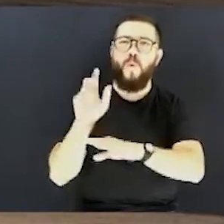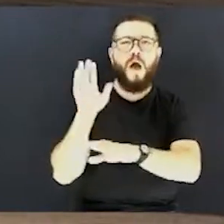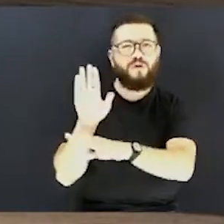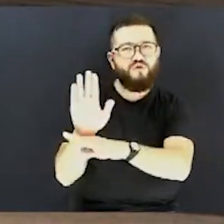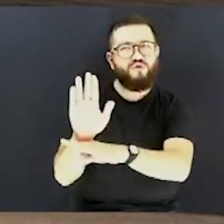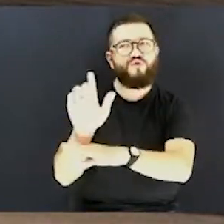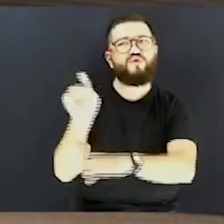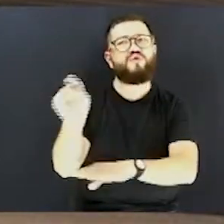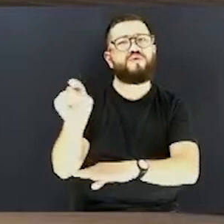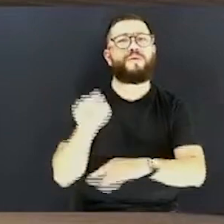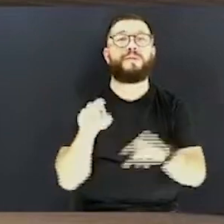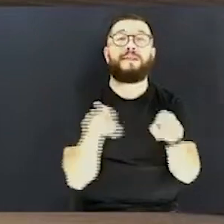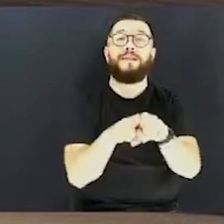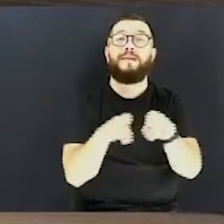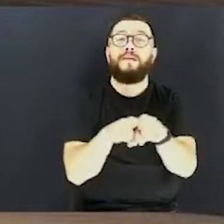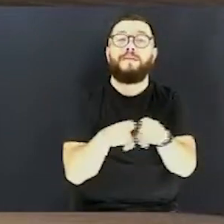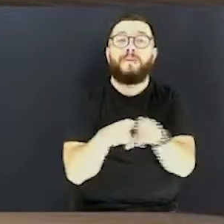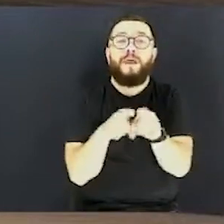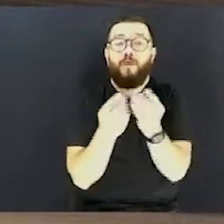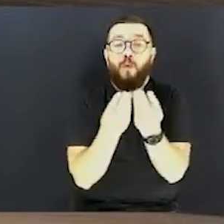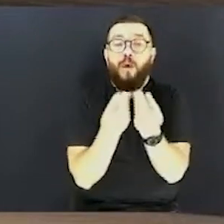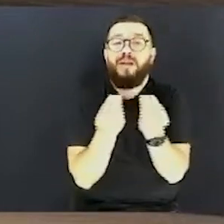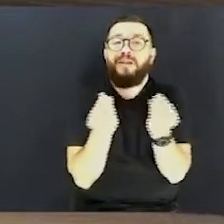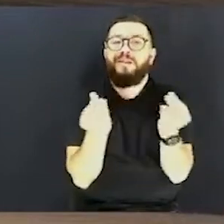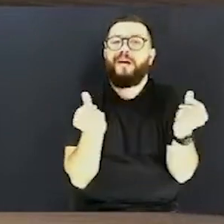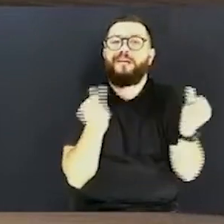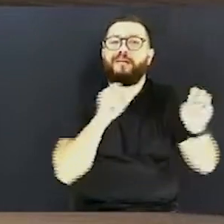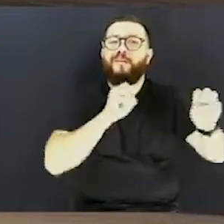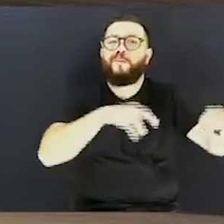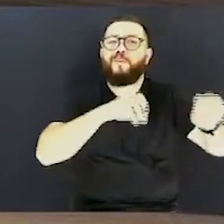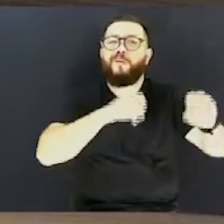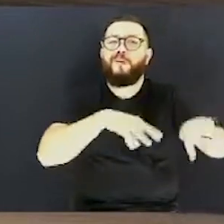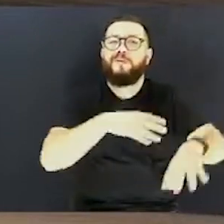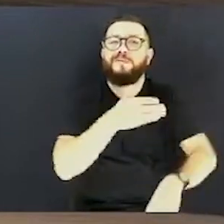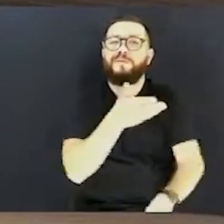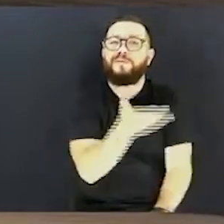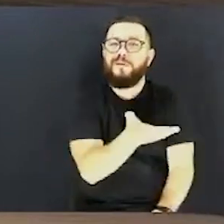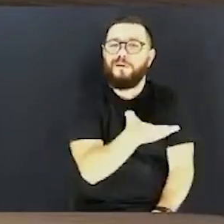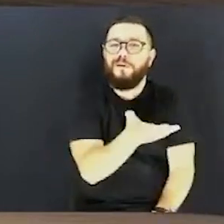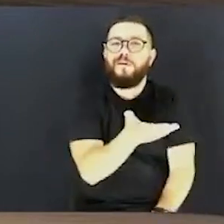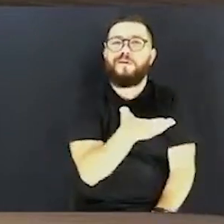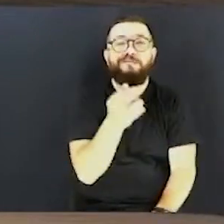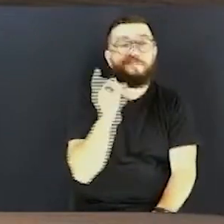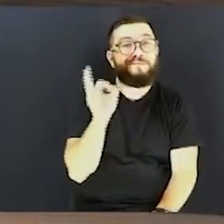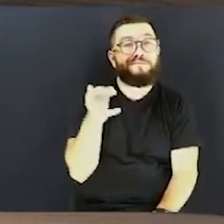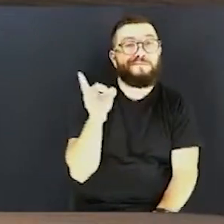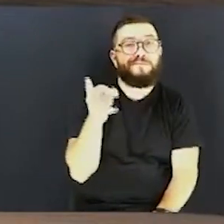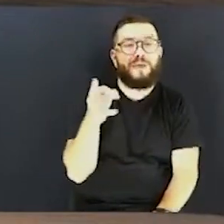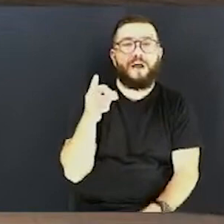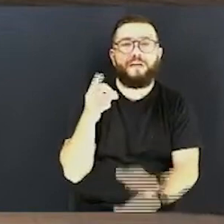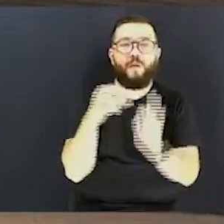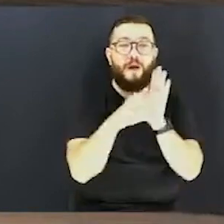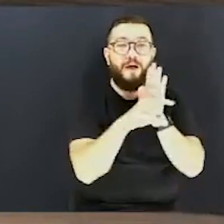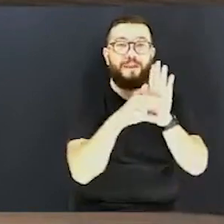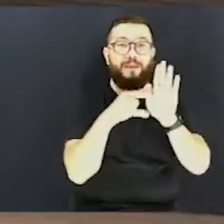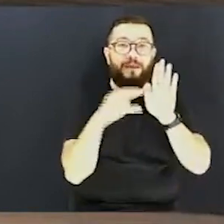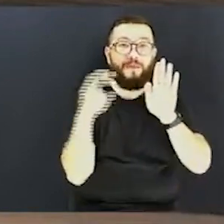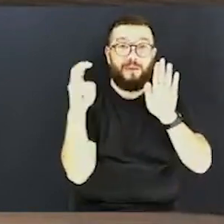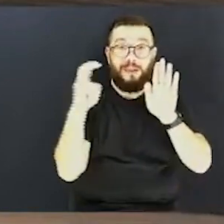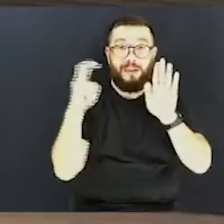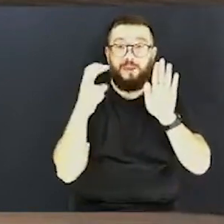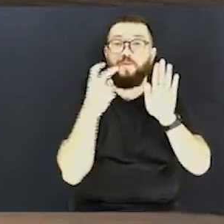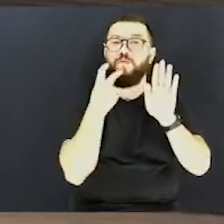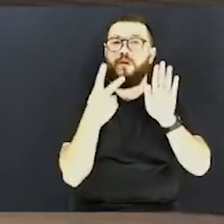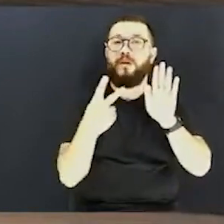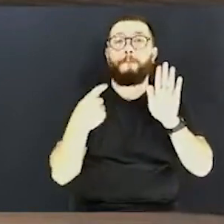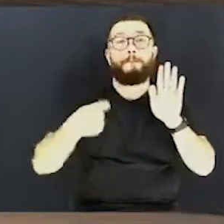da qualidade da educação também. Então, o acompanhamento, né, o artigo 5º do projeto, ele prevê a criação de uma instância permanente